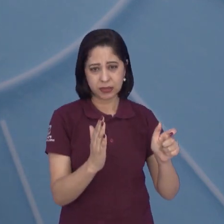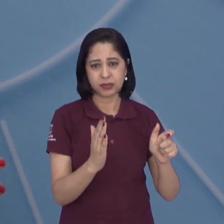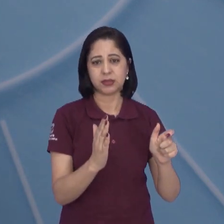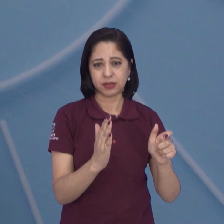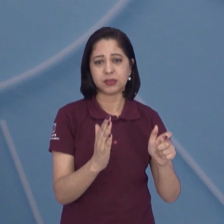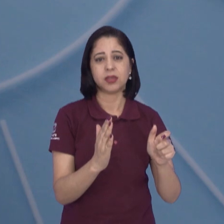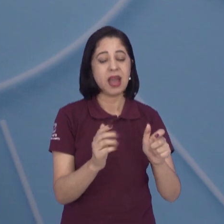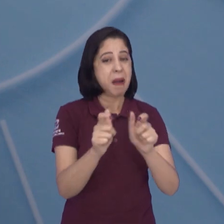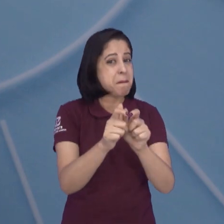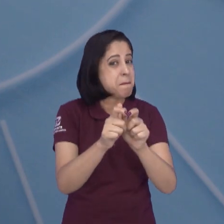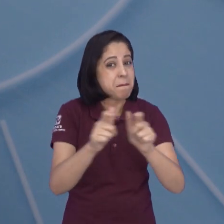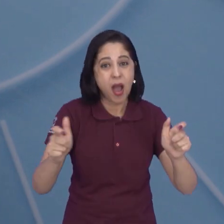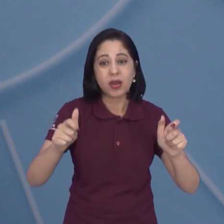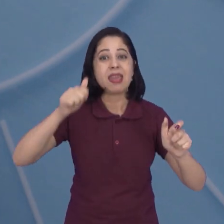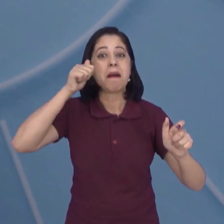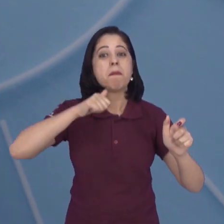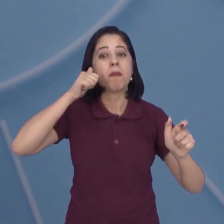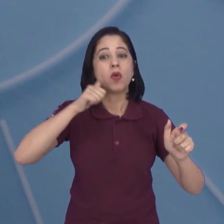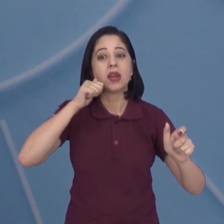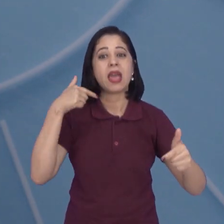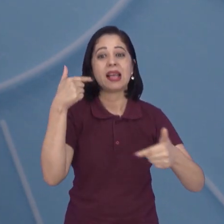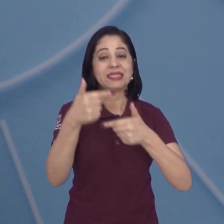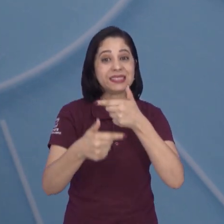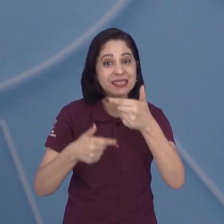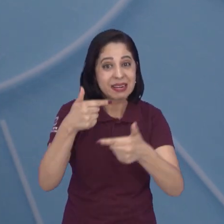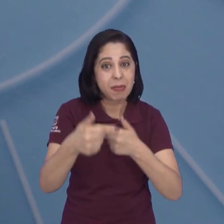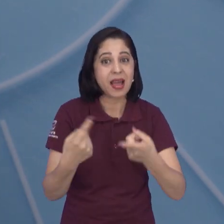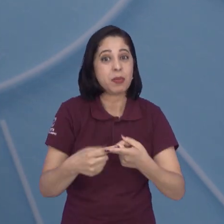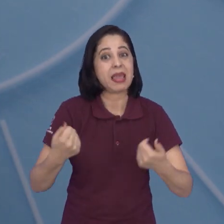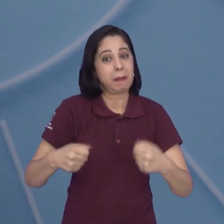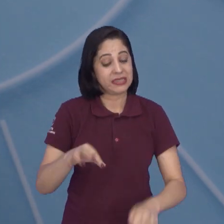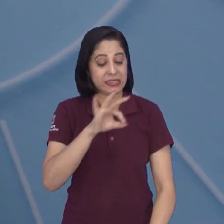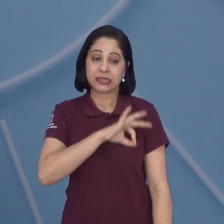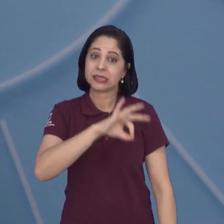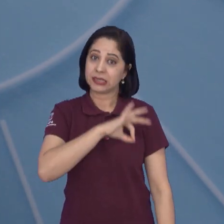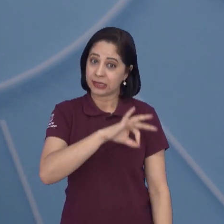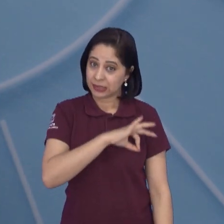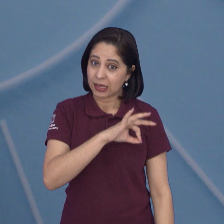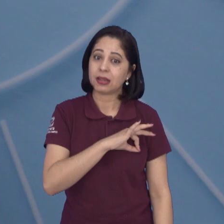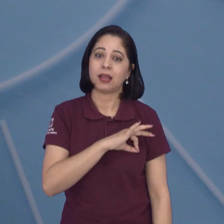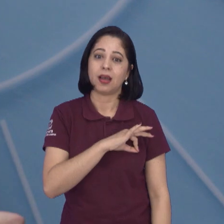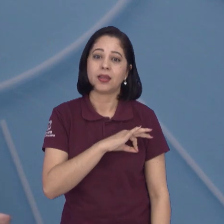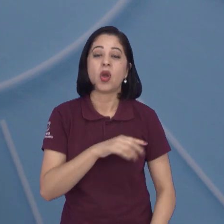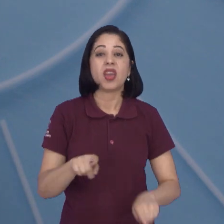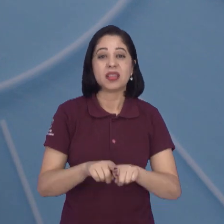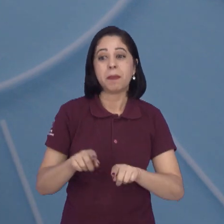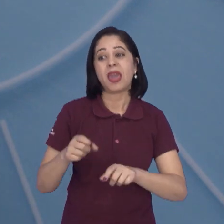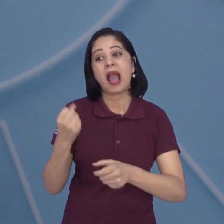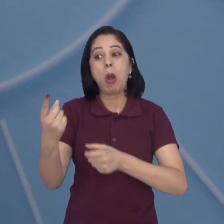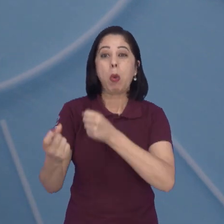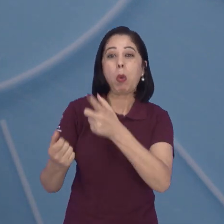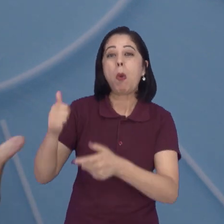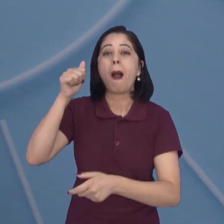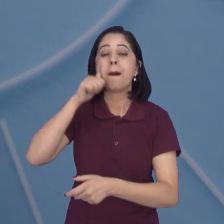eu acho que a maior parte das mulheres, elas também trabalham porque elas necessitam, né, e aí a gente tem a falta de escolaridade, né, a